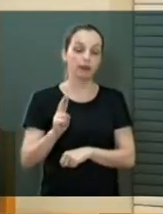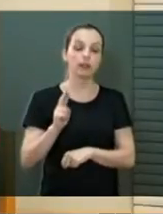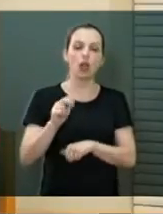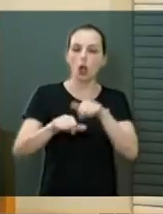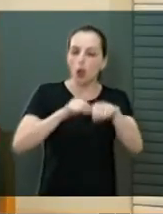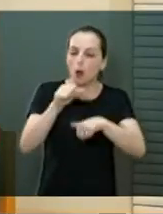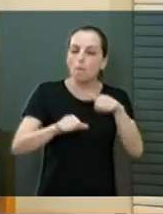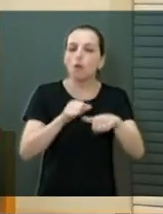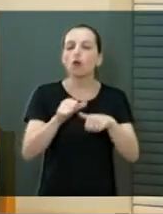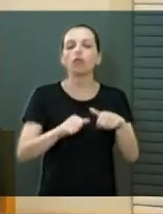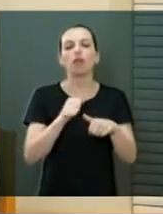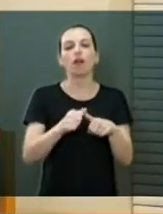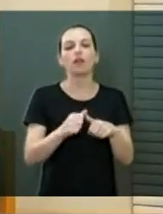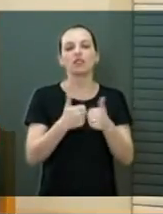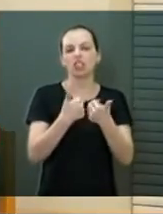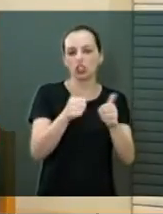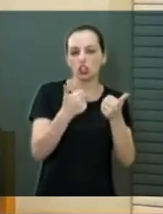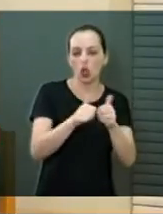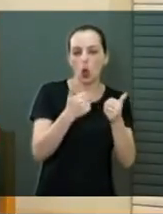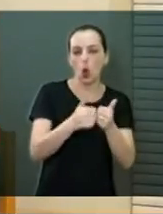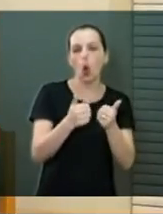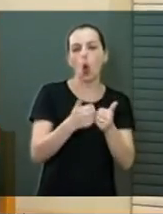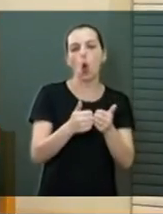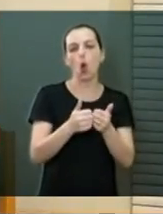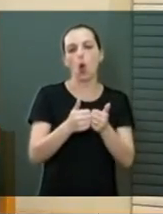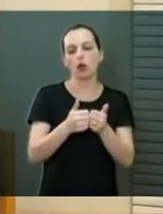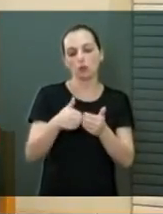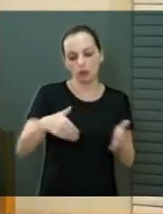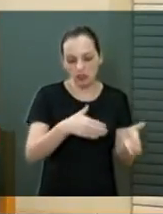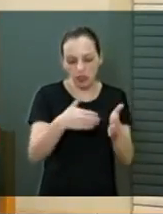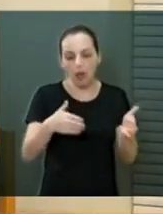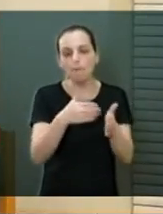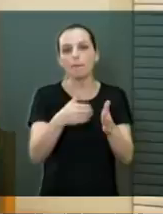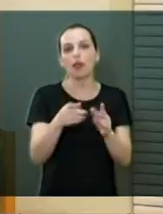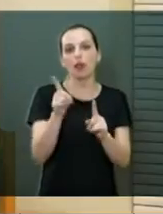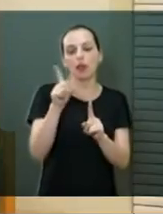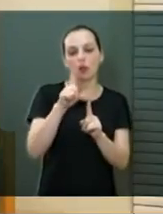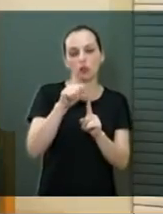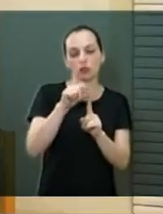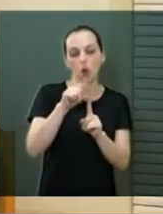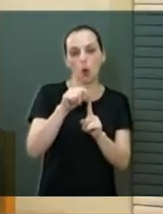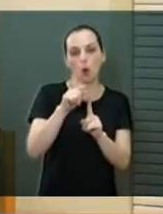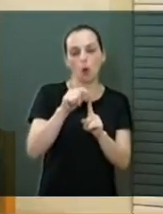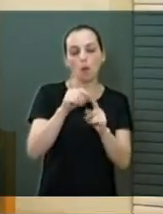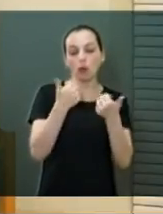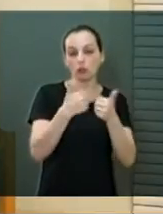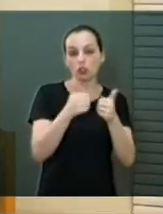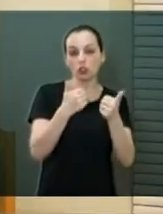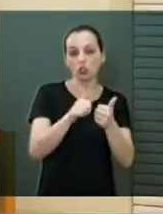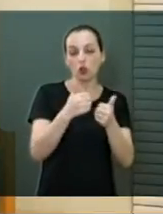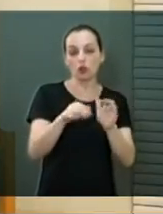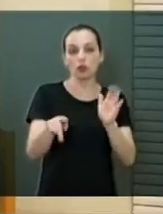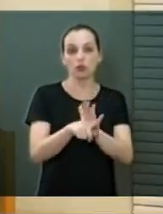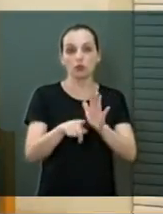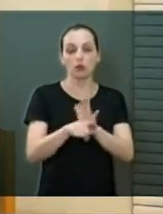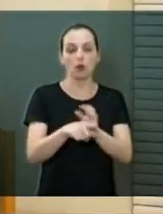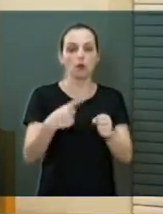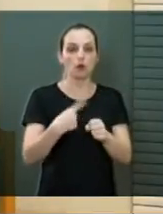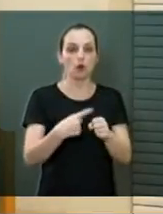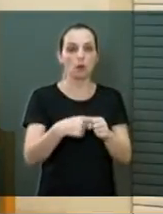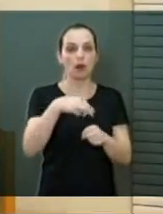superlotação em horários de pico, sugestão da troca de um local, de um ponto de de um ponto de ônibus no Jardim